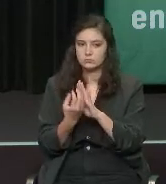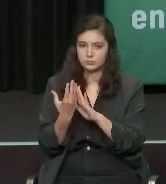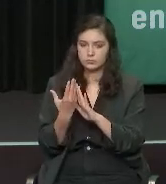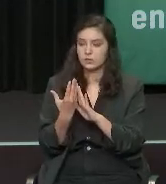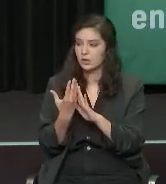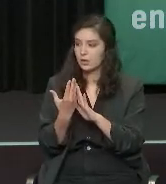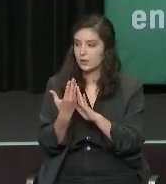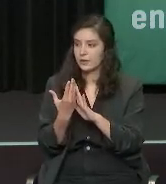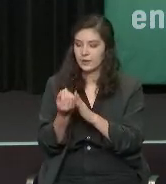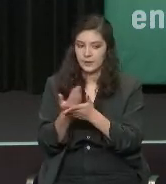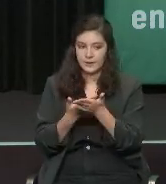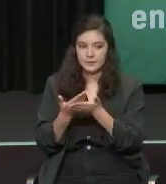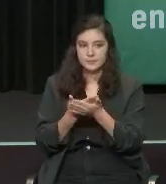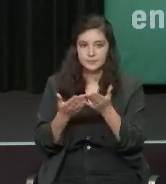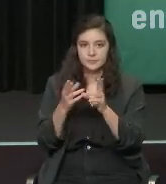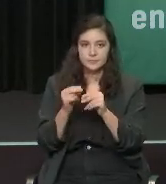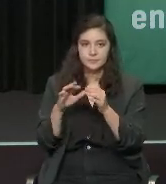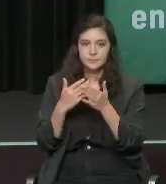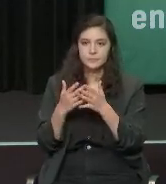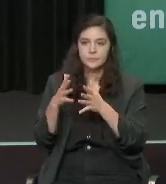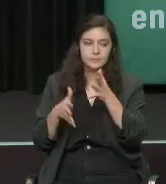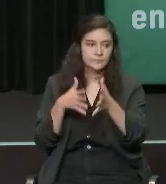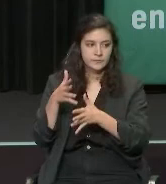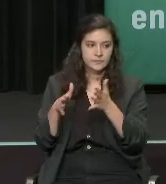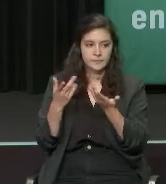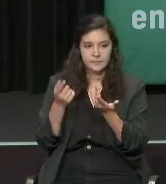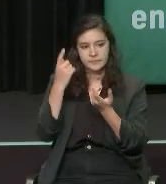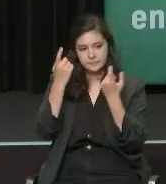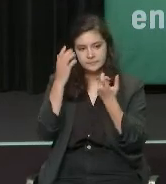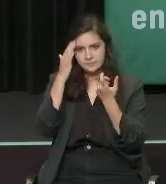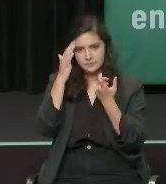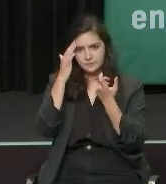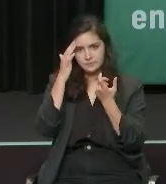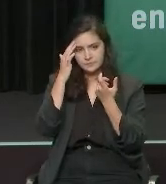spin-offs comerciais e industriais. Penso que